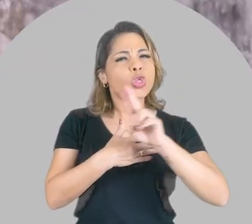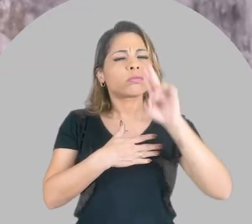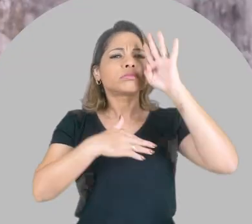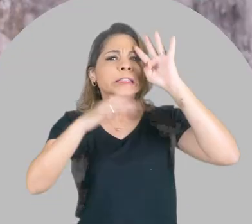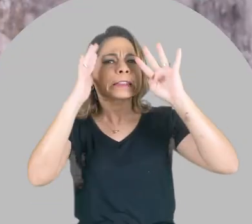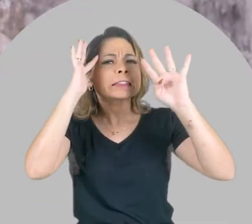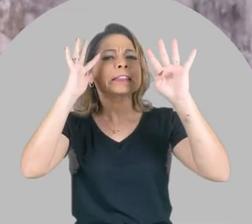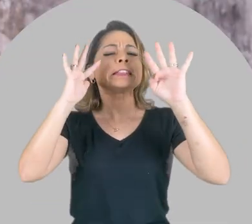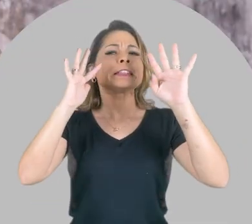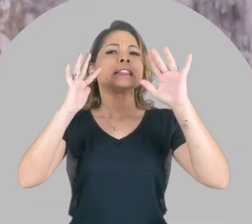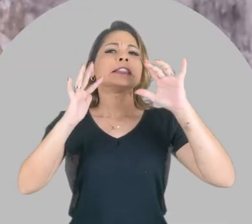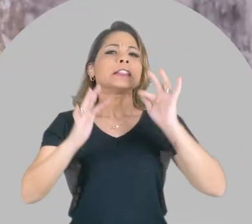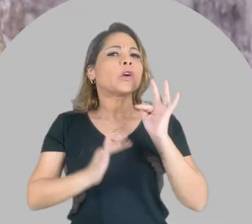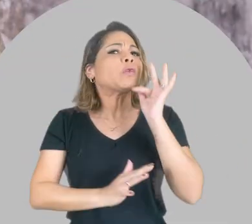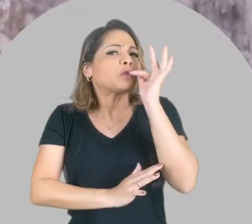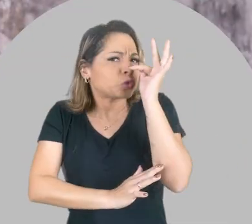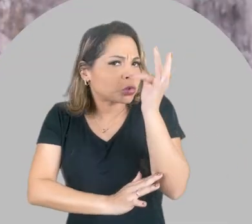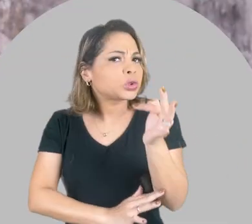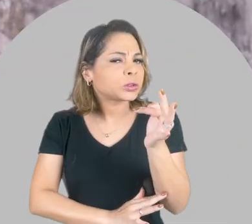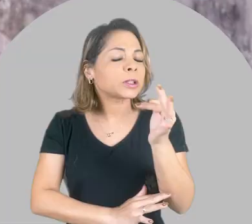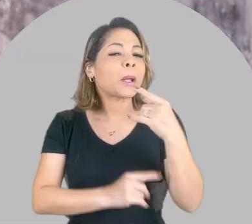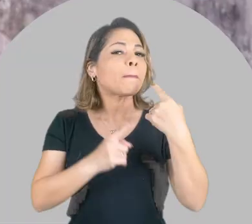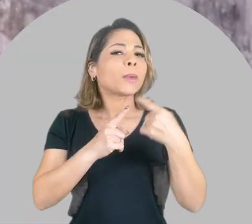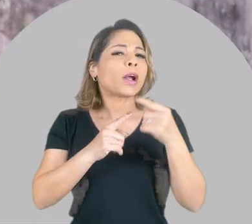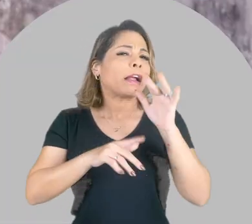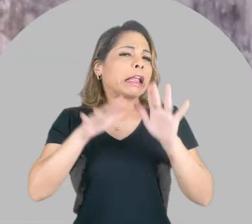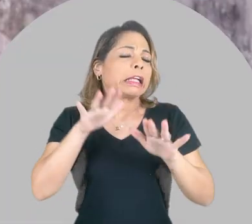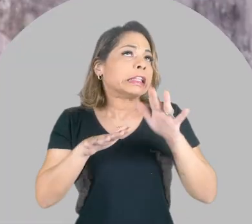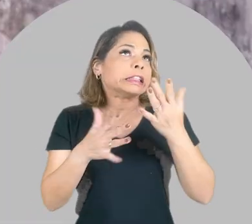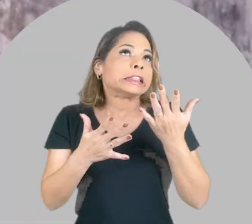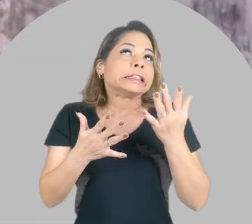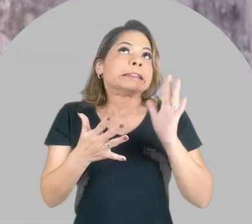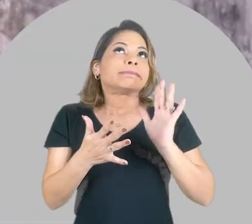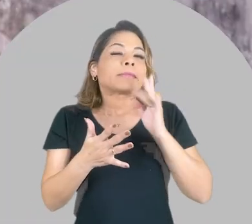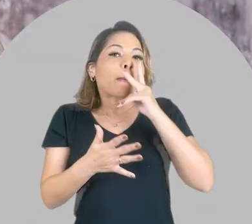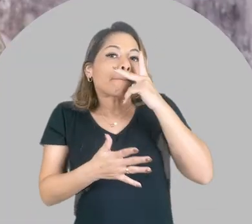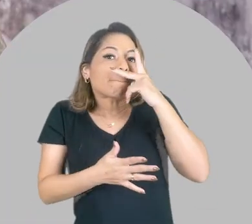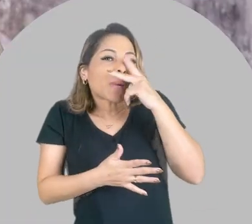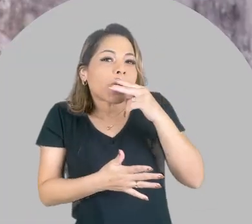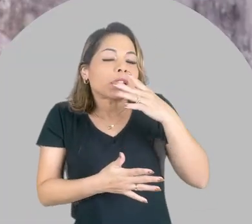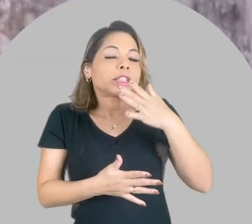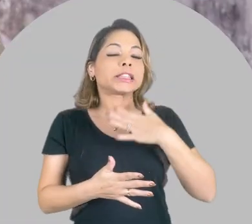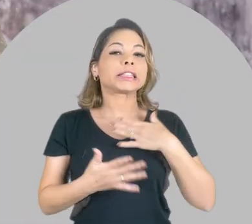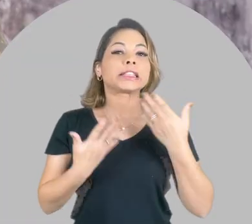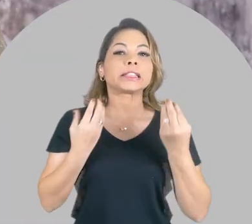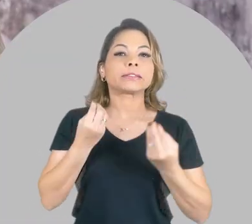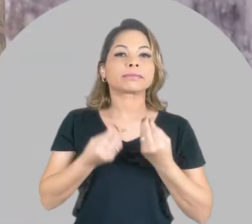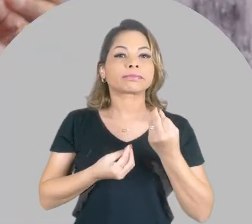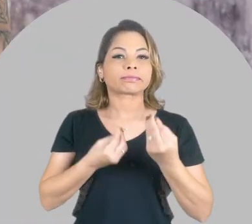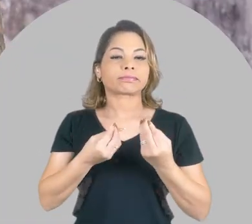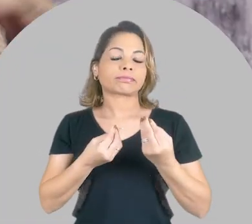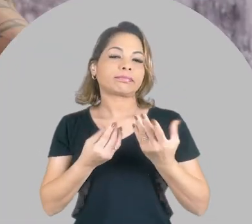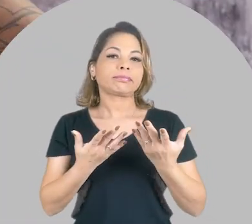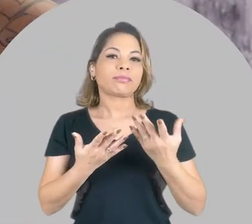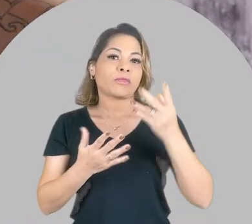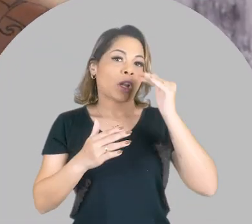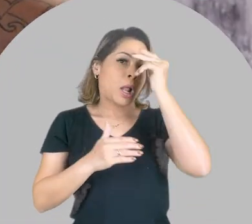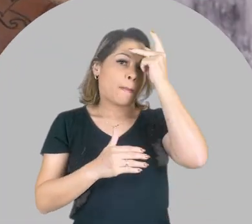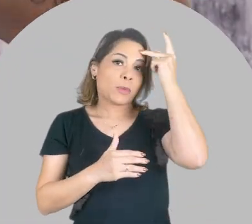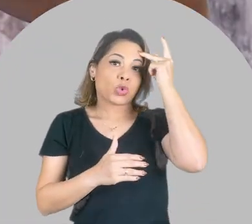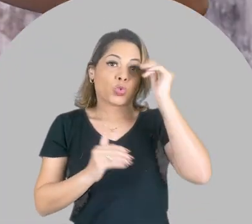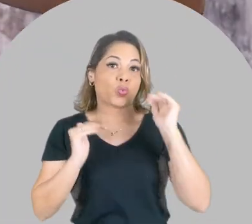possa refletir sobre, né, no decorrer do tempo, né? Talvez ficou um pouco, na minha visão, ficou um pouco como se fosse um ar